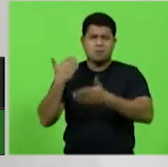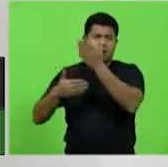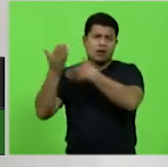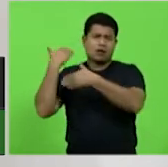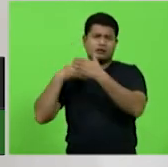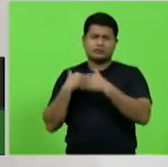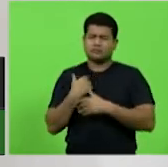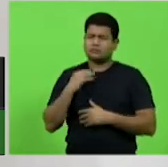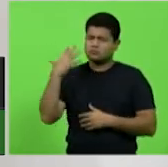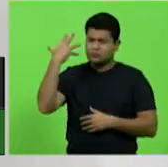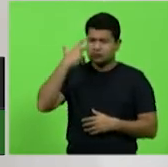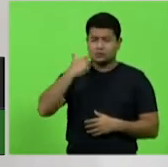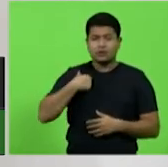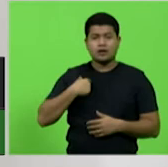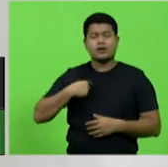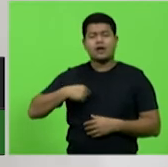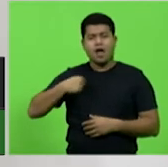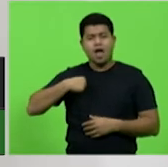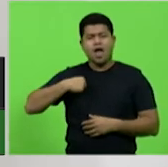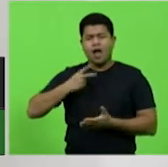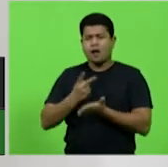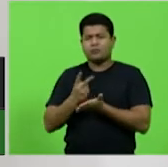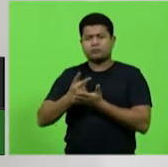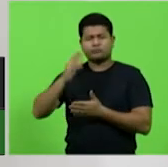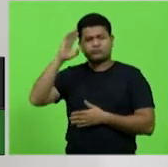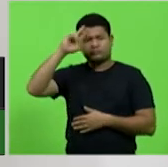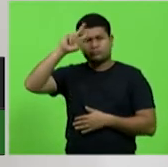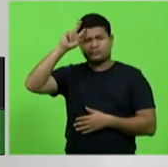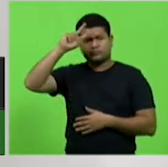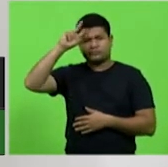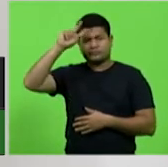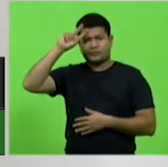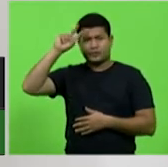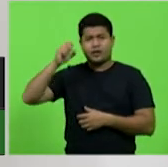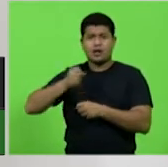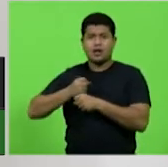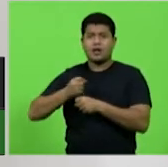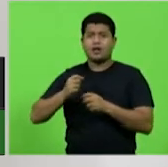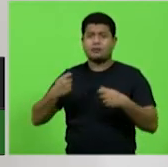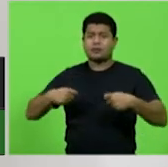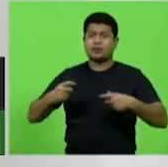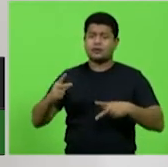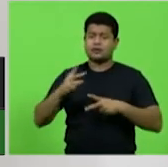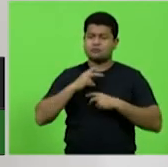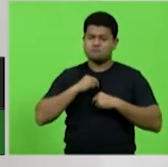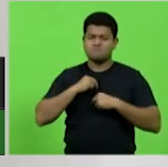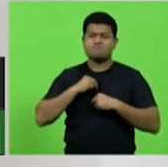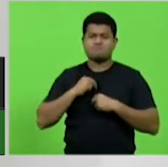percorre minhas lembranças por todos esses anos, merece ser sotejado.